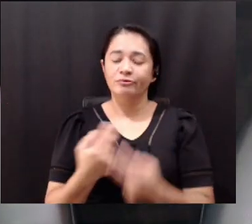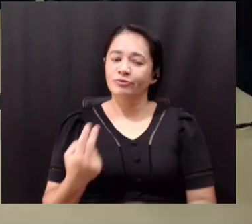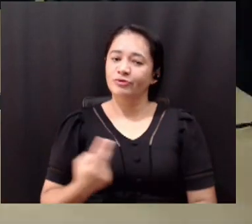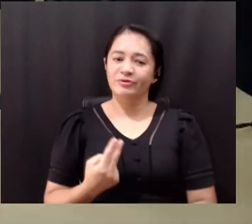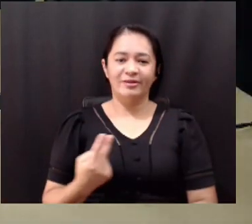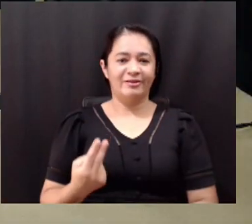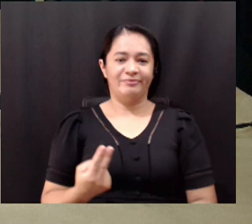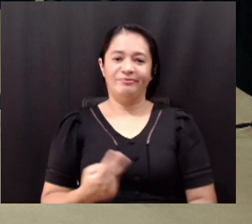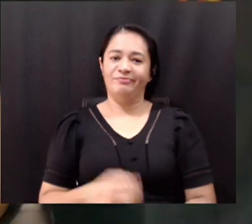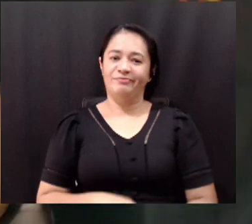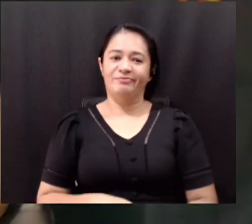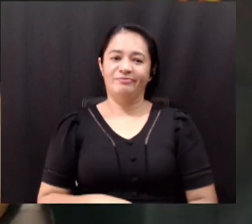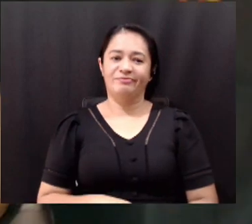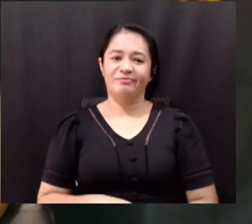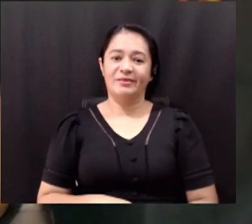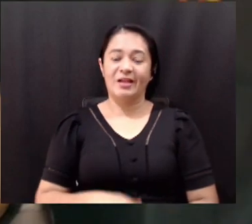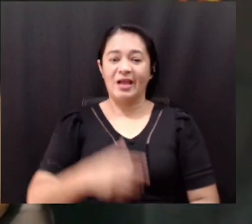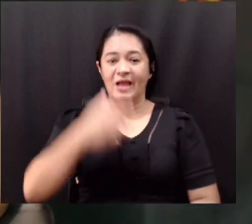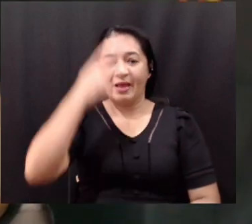E qual que é